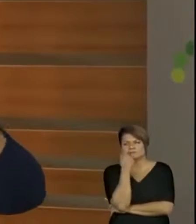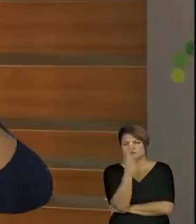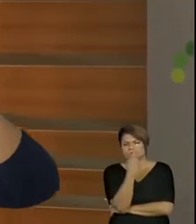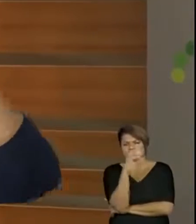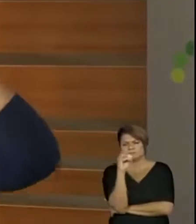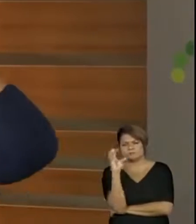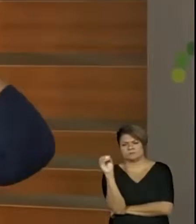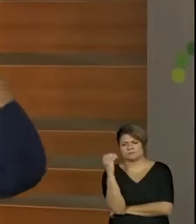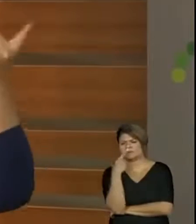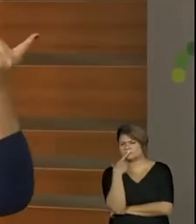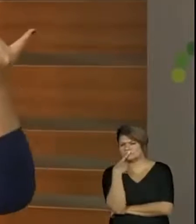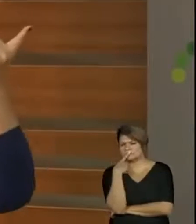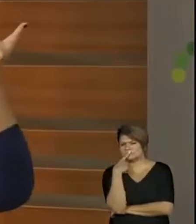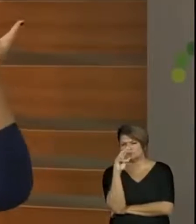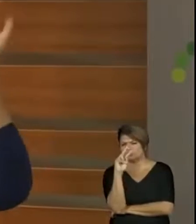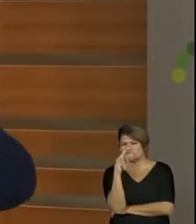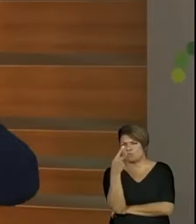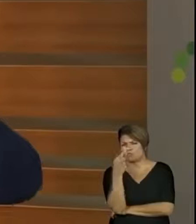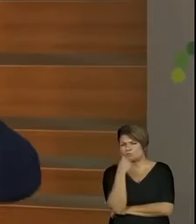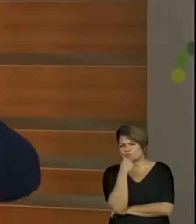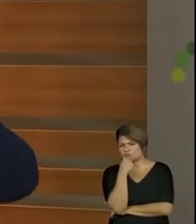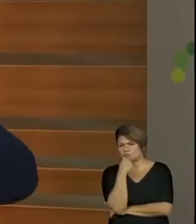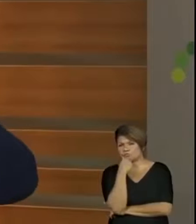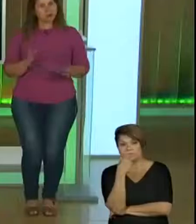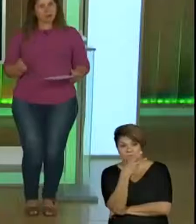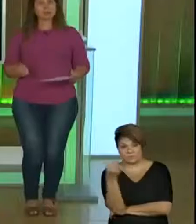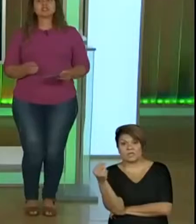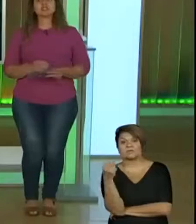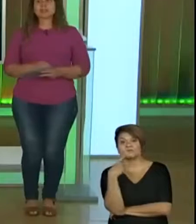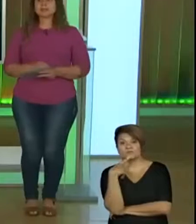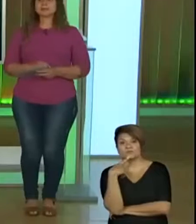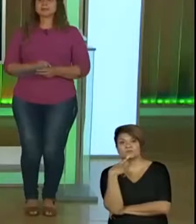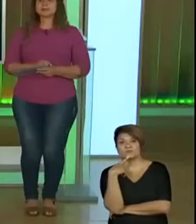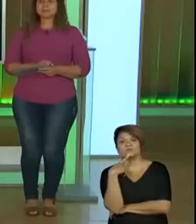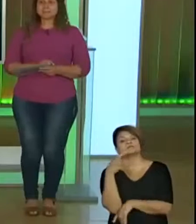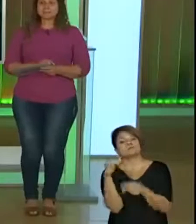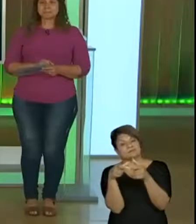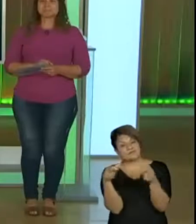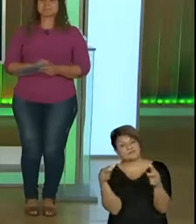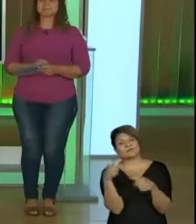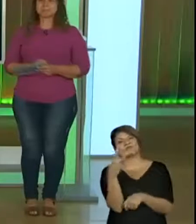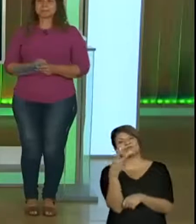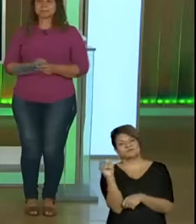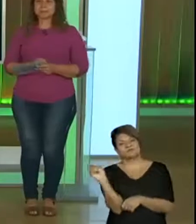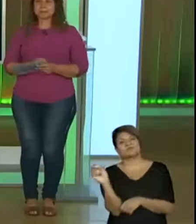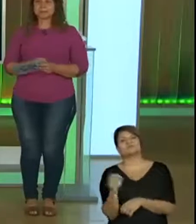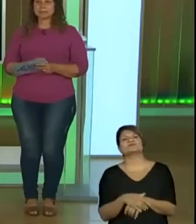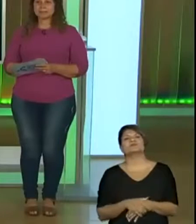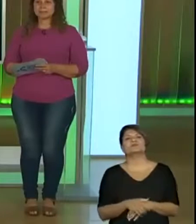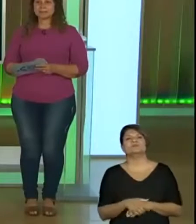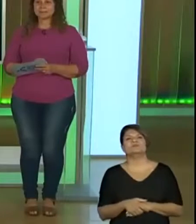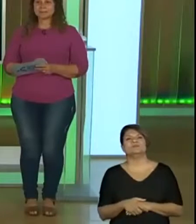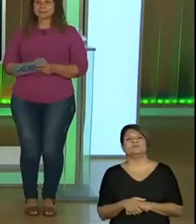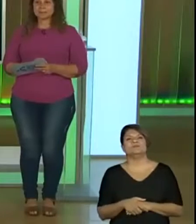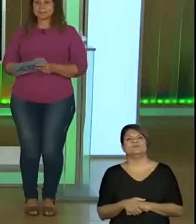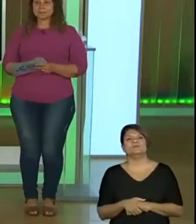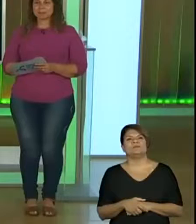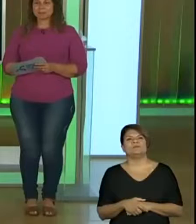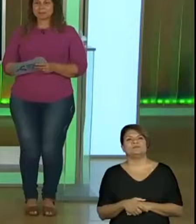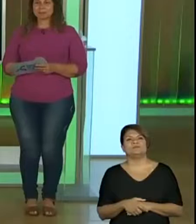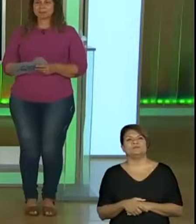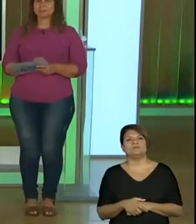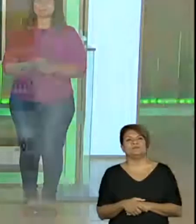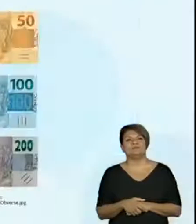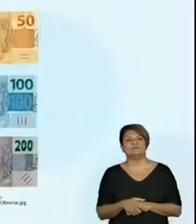de 100, sim, o dobro seria 200? A nota de 200. Vamos trazer essa nota? Sim.